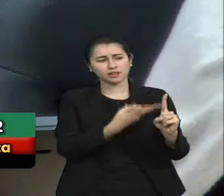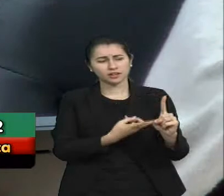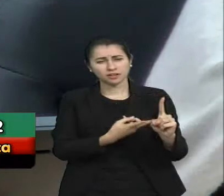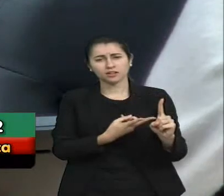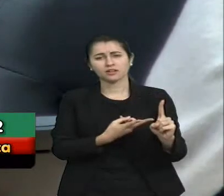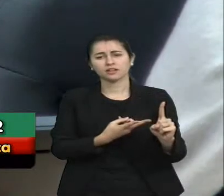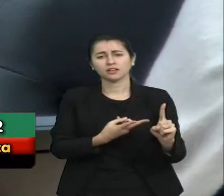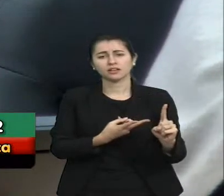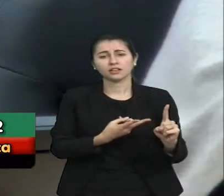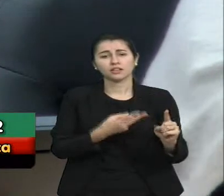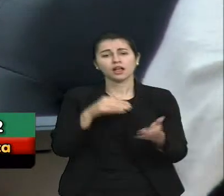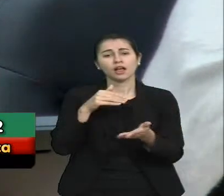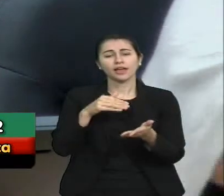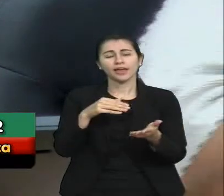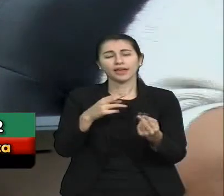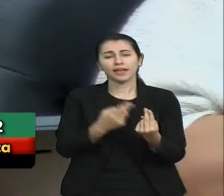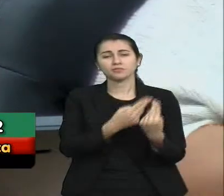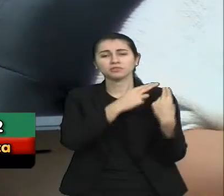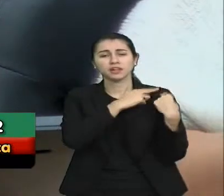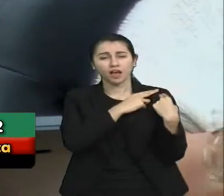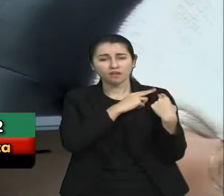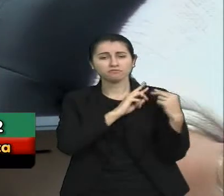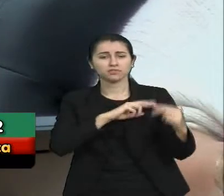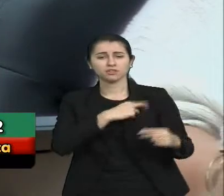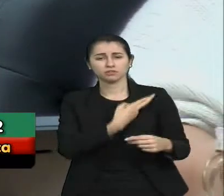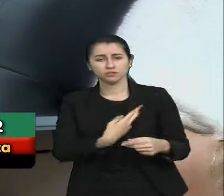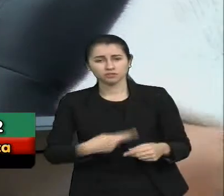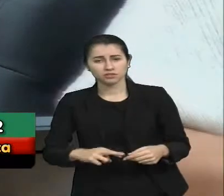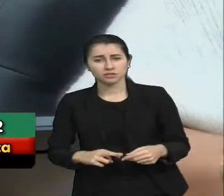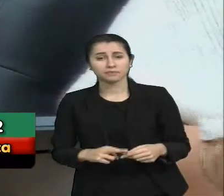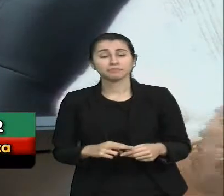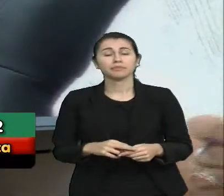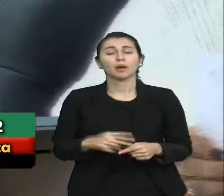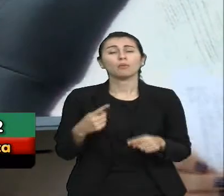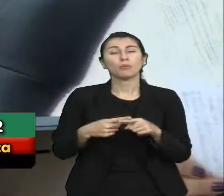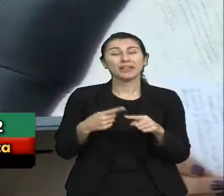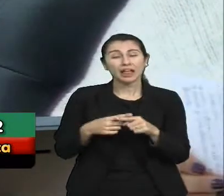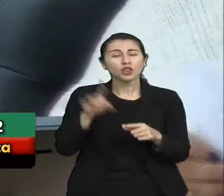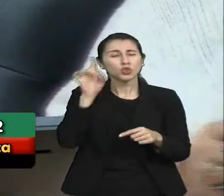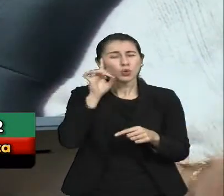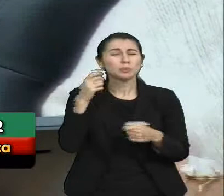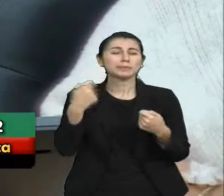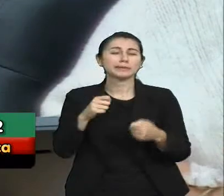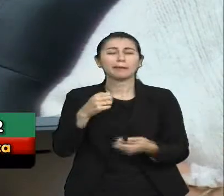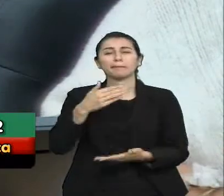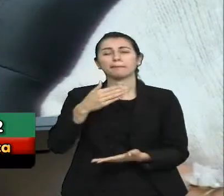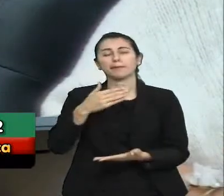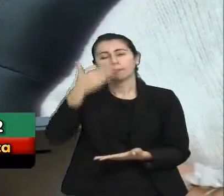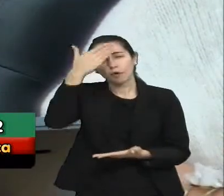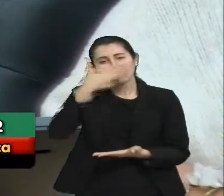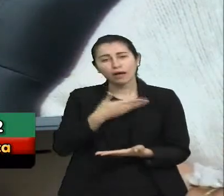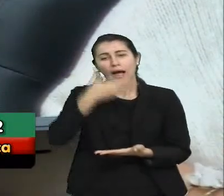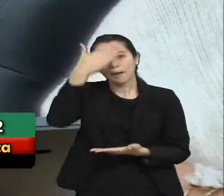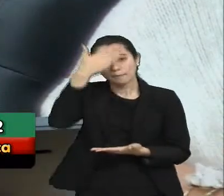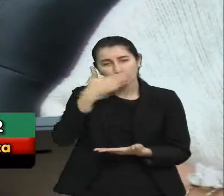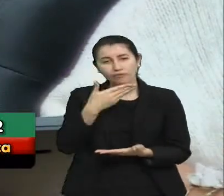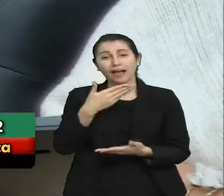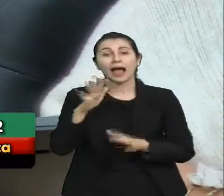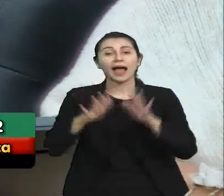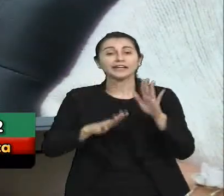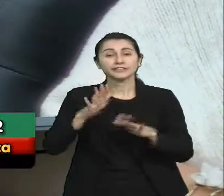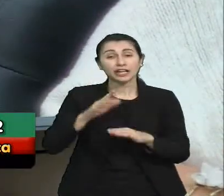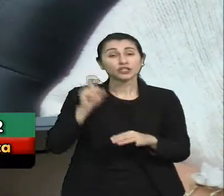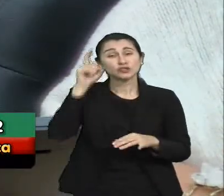afro-brasileira. No cotidiano, precisamos provar a todo momento. Existe dificuldade para entrar em hospitais